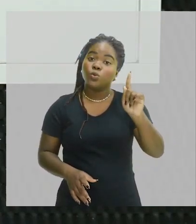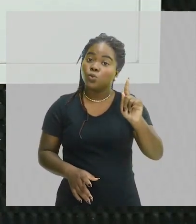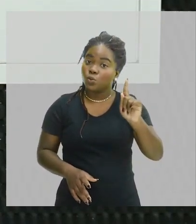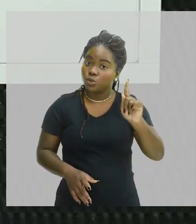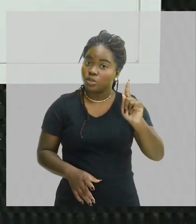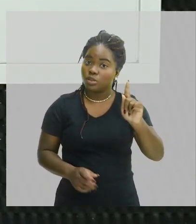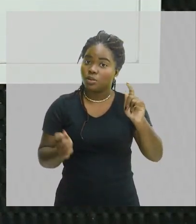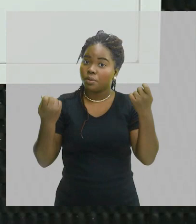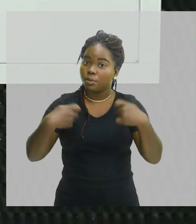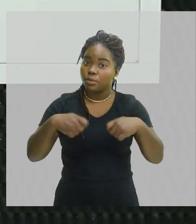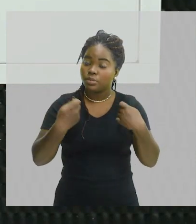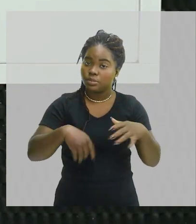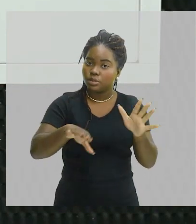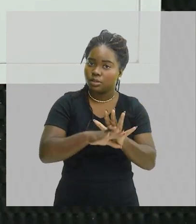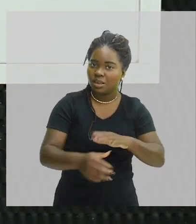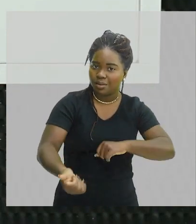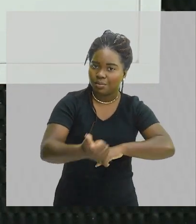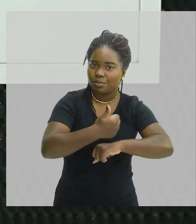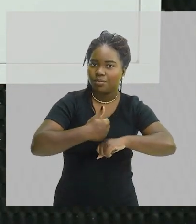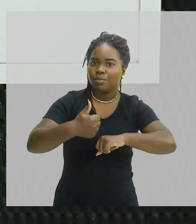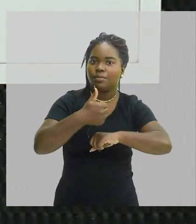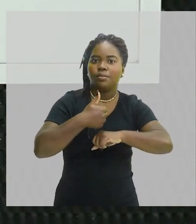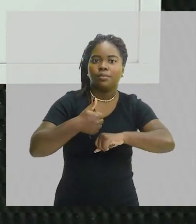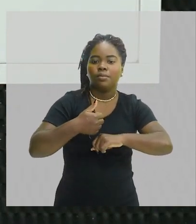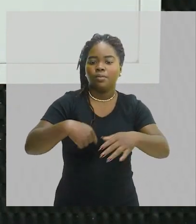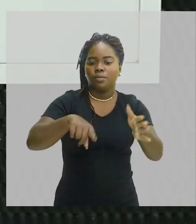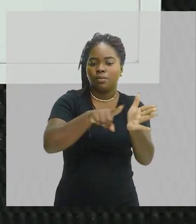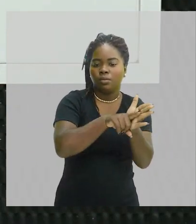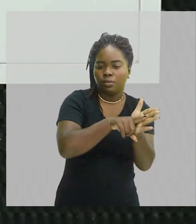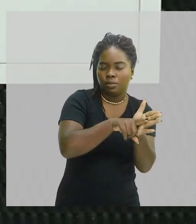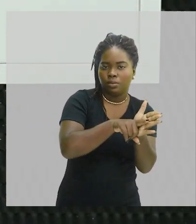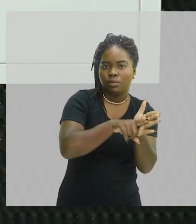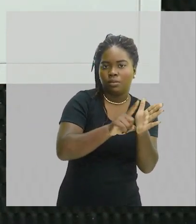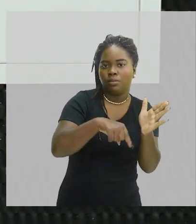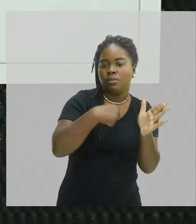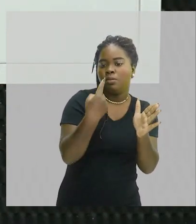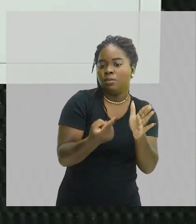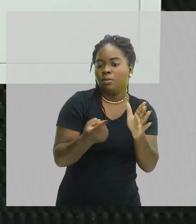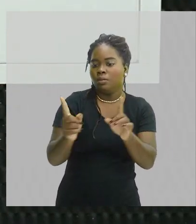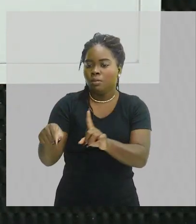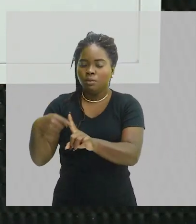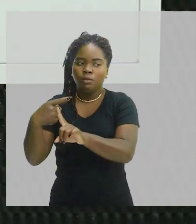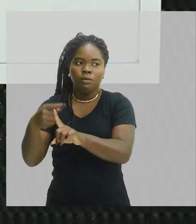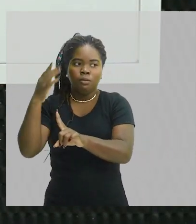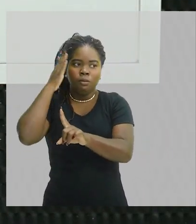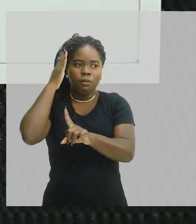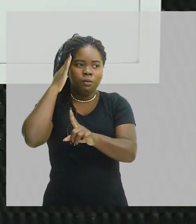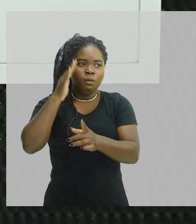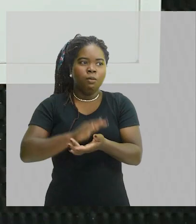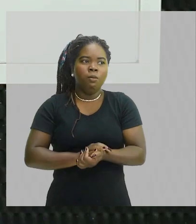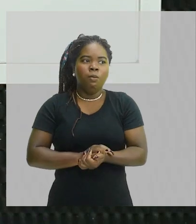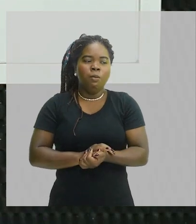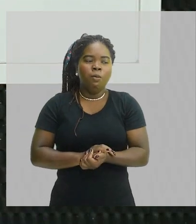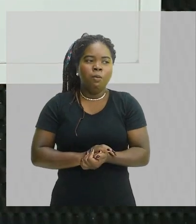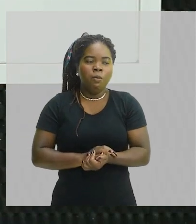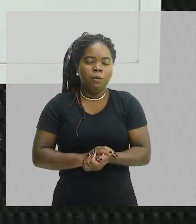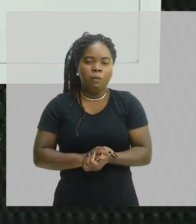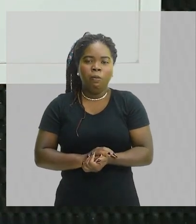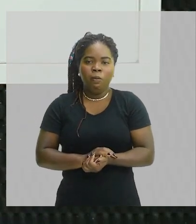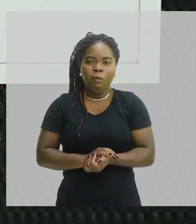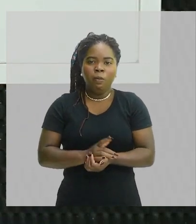chegar primeiro no negativo para depois passar no positivo. Então esse aqui, ó,